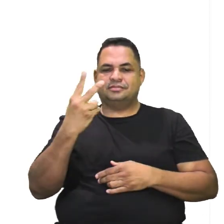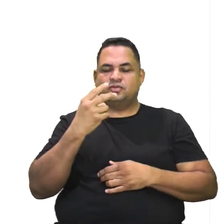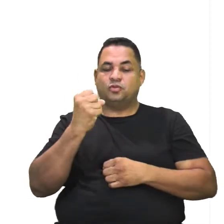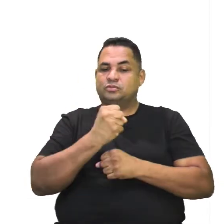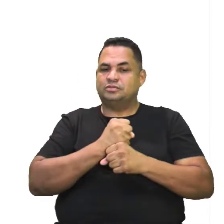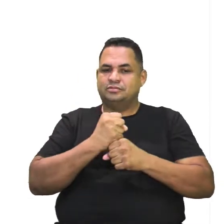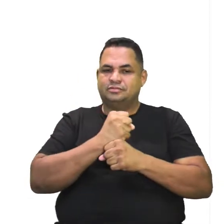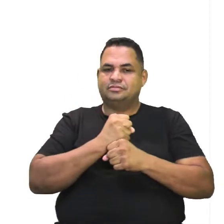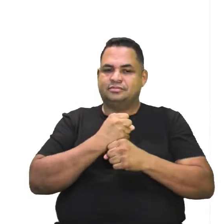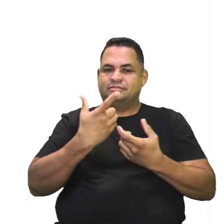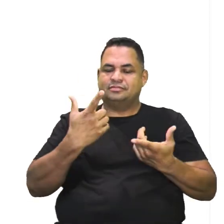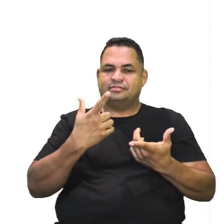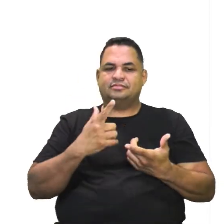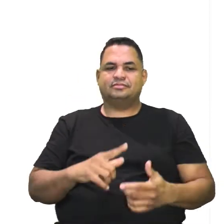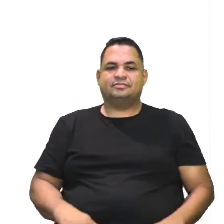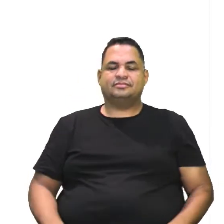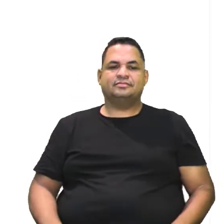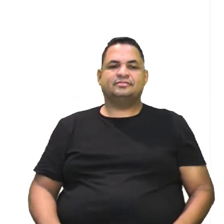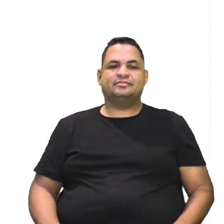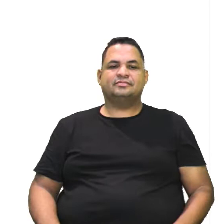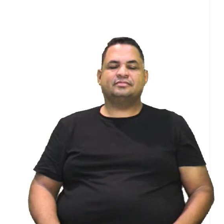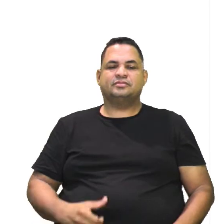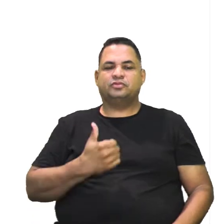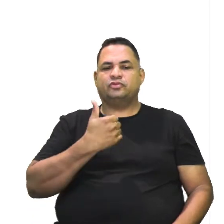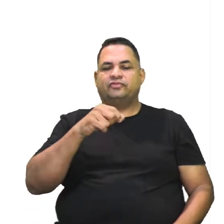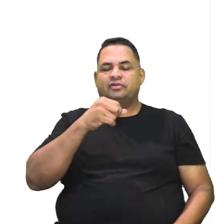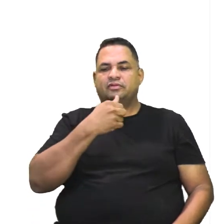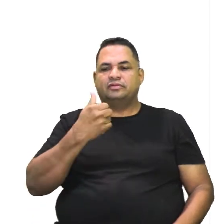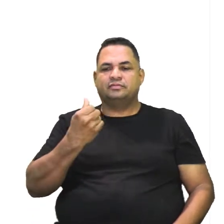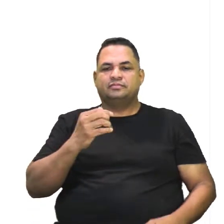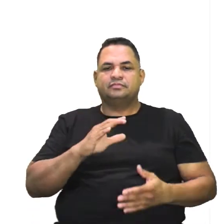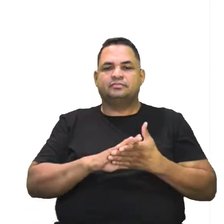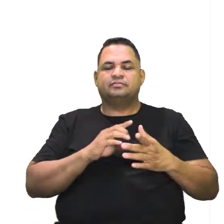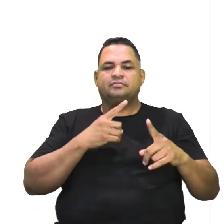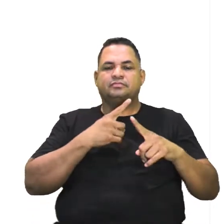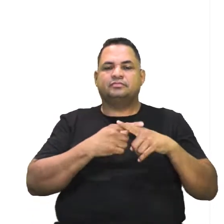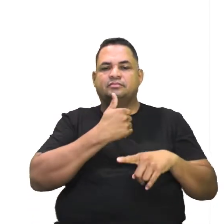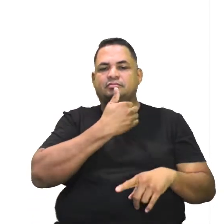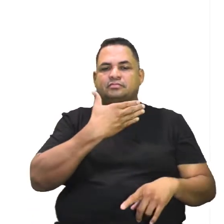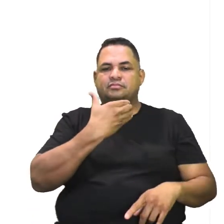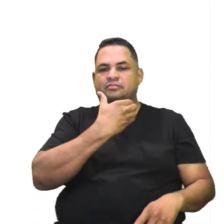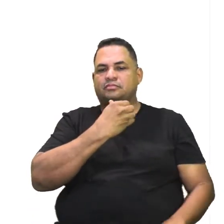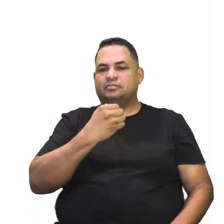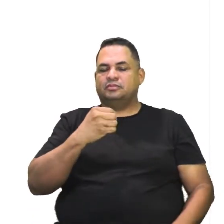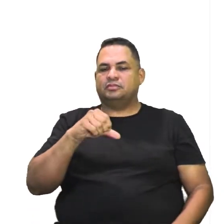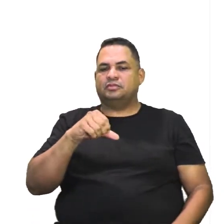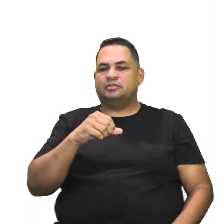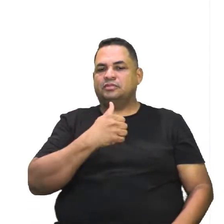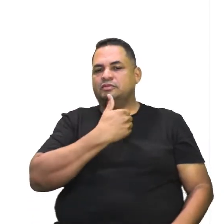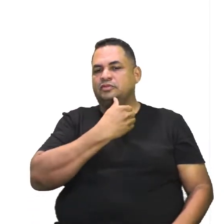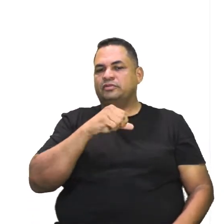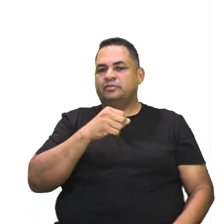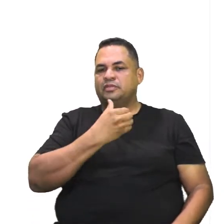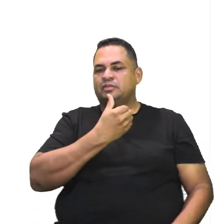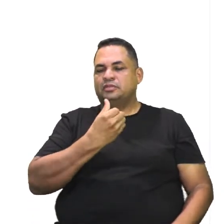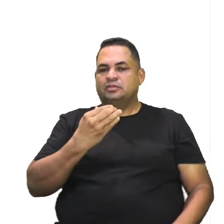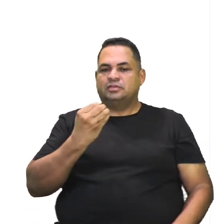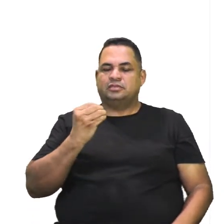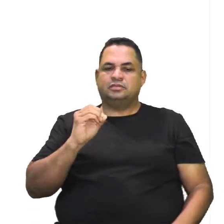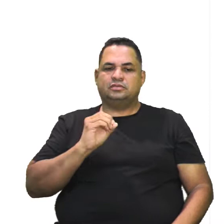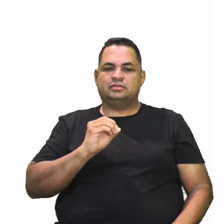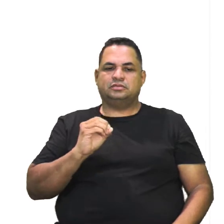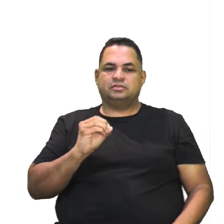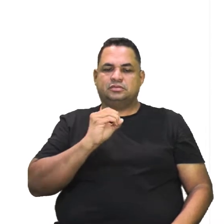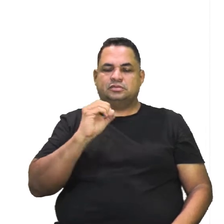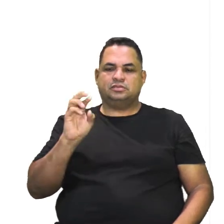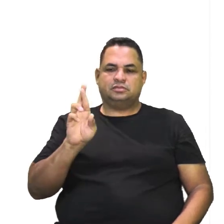ano. É por ano. Vai dar 1,96. Vezes 10 mil vai dar 19.600. Uou, aqui Olha, então já